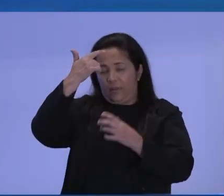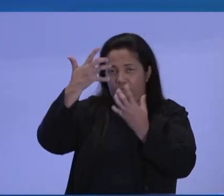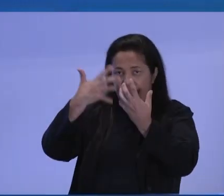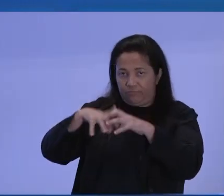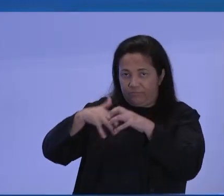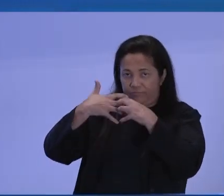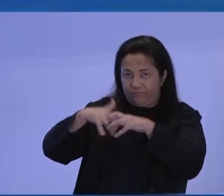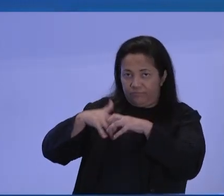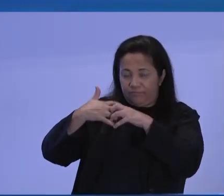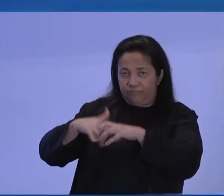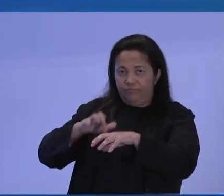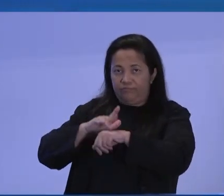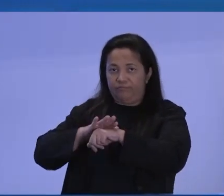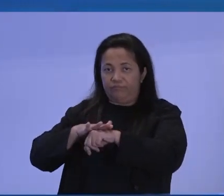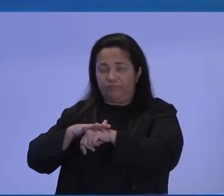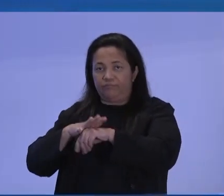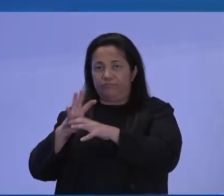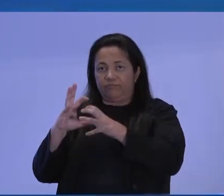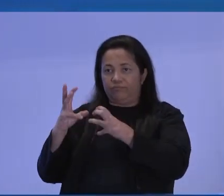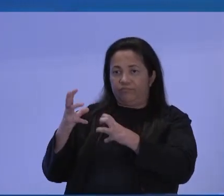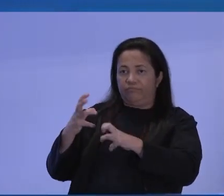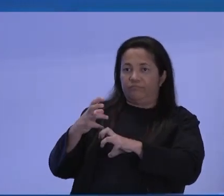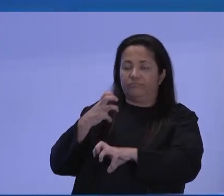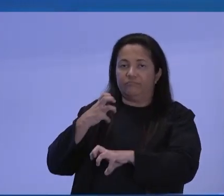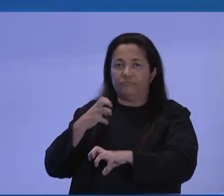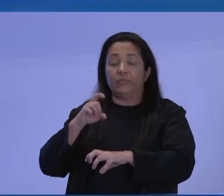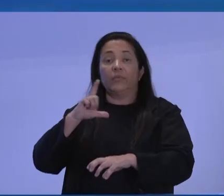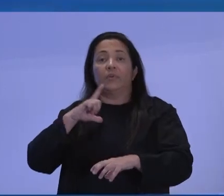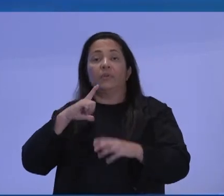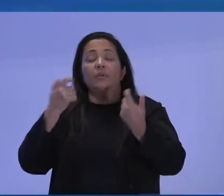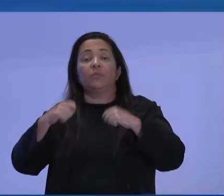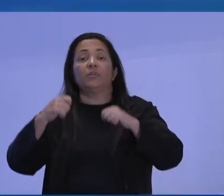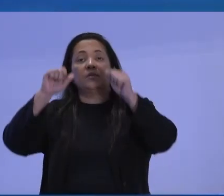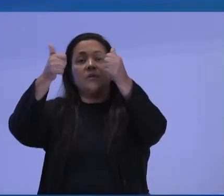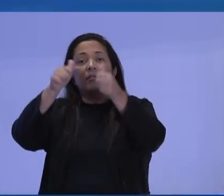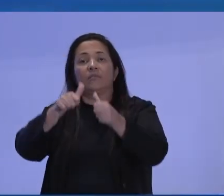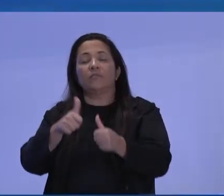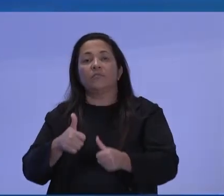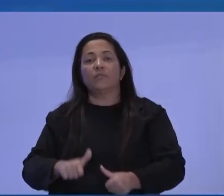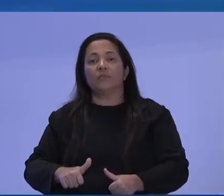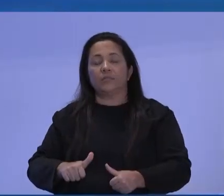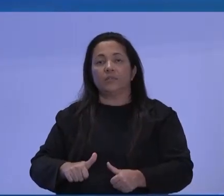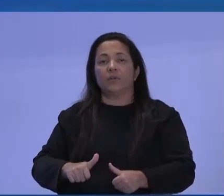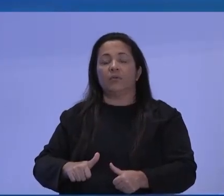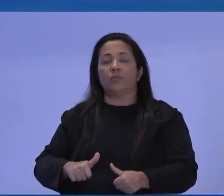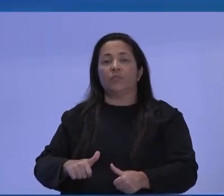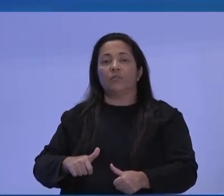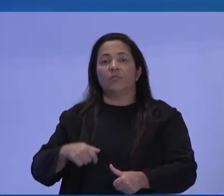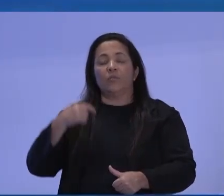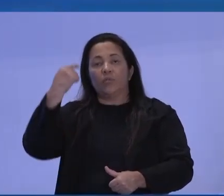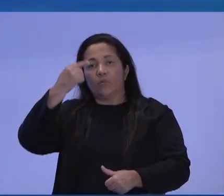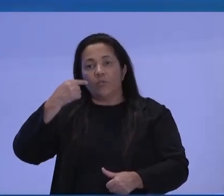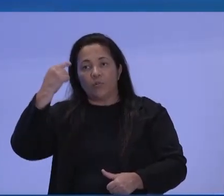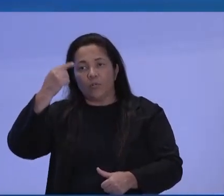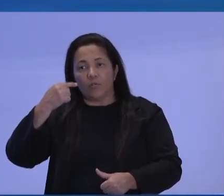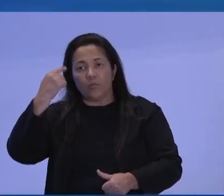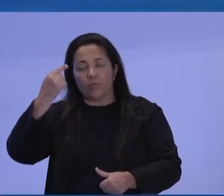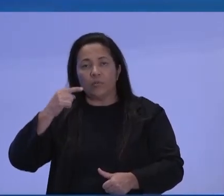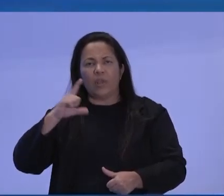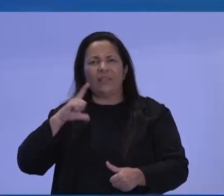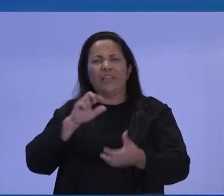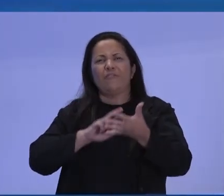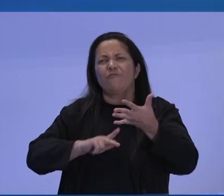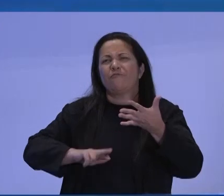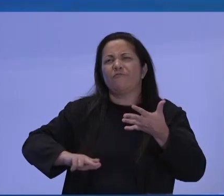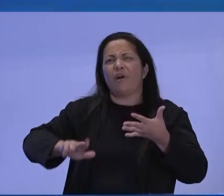crônica com déficit motor tardio e dor, pacientes que necessitam de avaliação oftalmológica, suspeita de fenômeno de Lúcio e